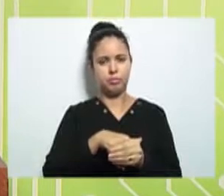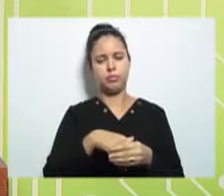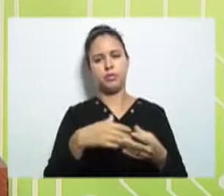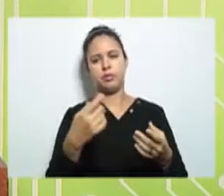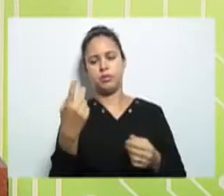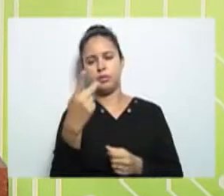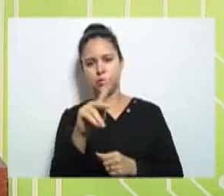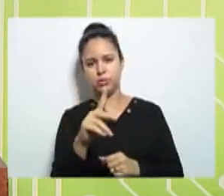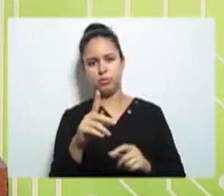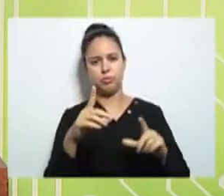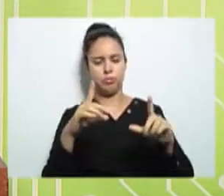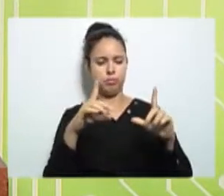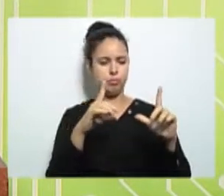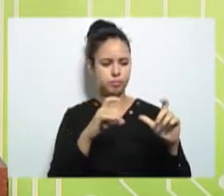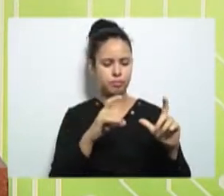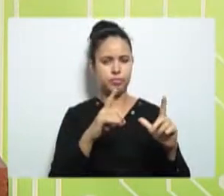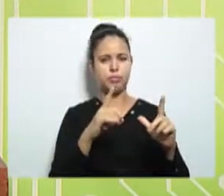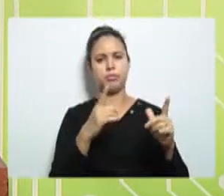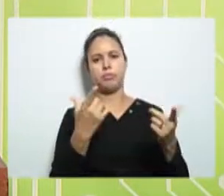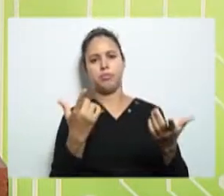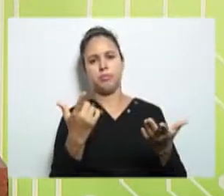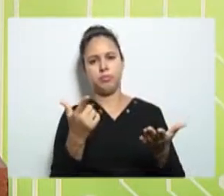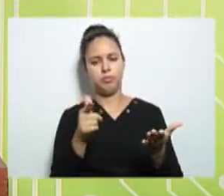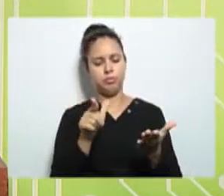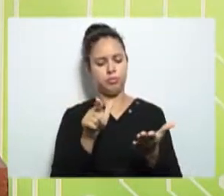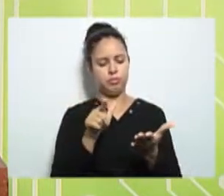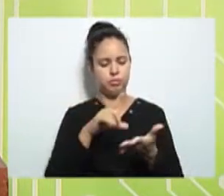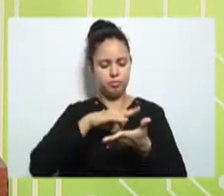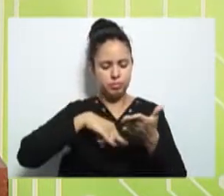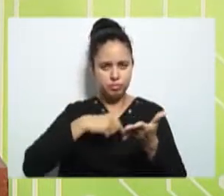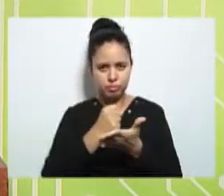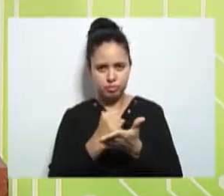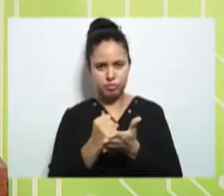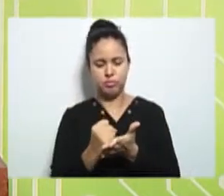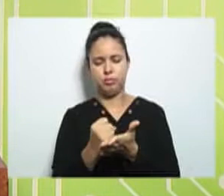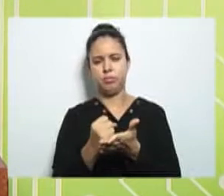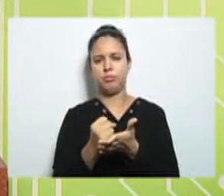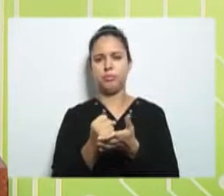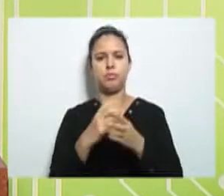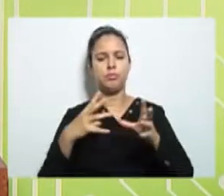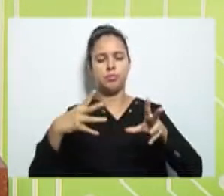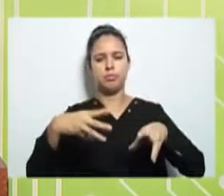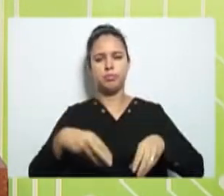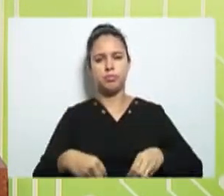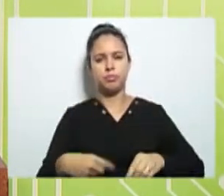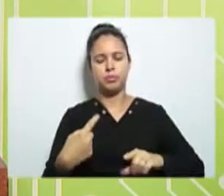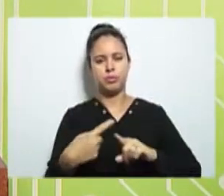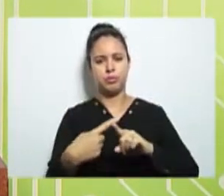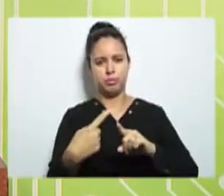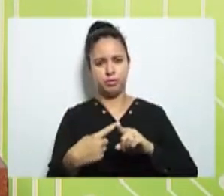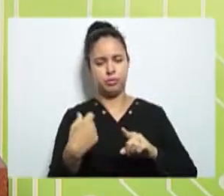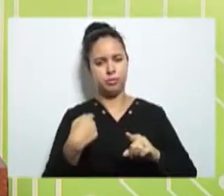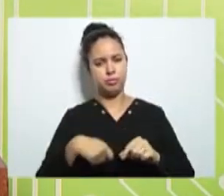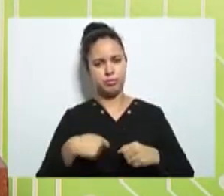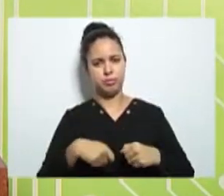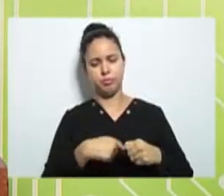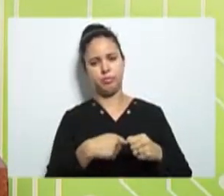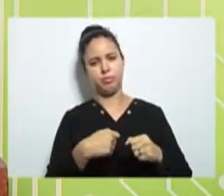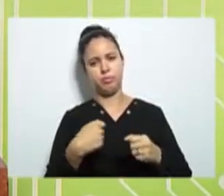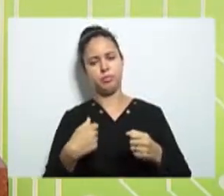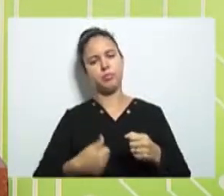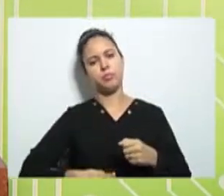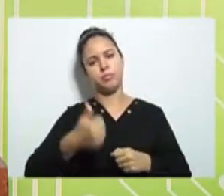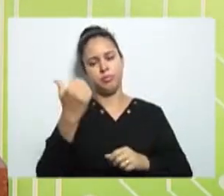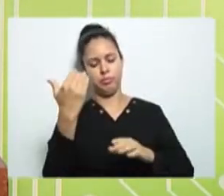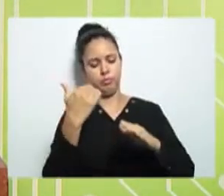foto, suas informações em relação à documentação, tudo isso, tá? Mas isso tem o quê? Tem que primeiro entrar. Vai entrar na forma